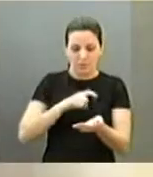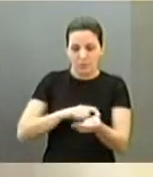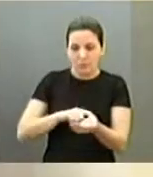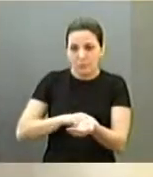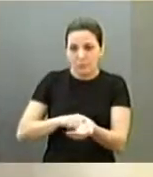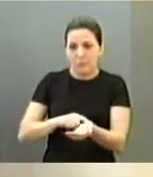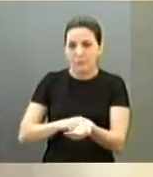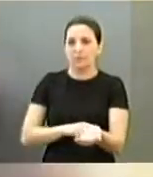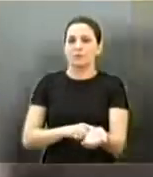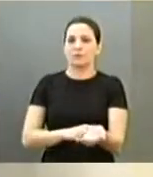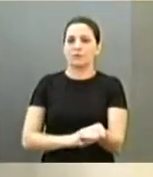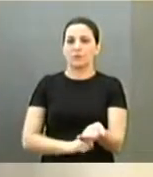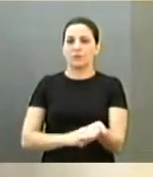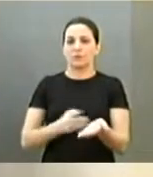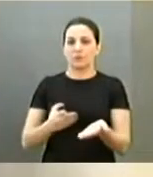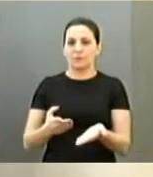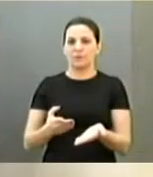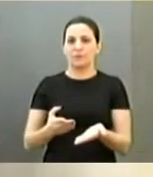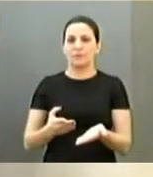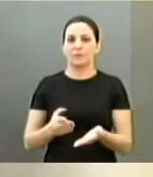Existe a possibilidade também